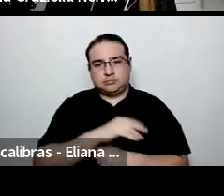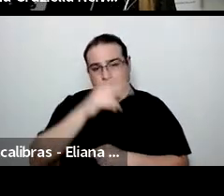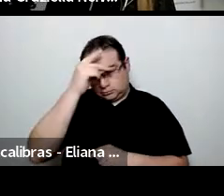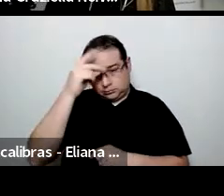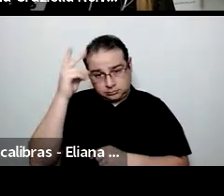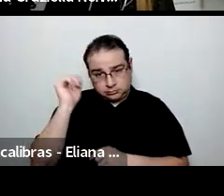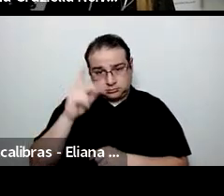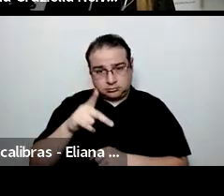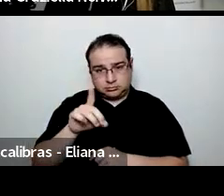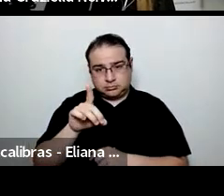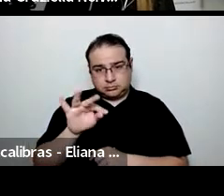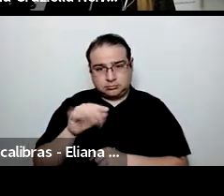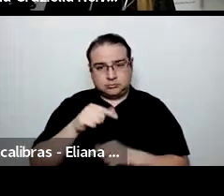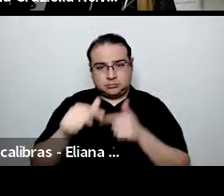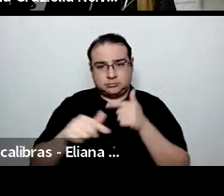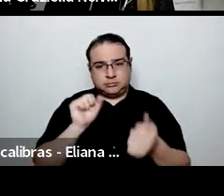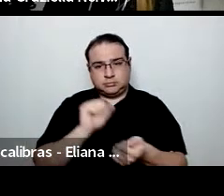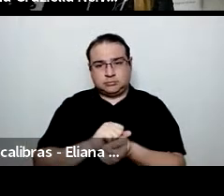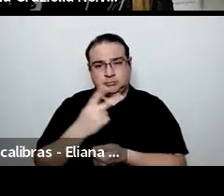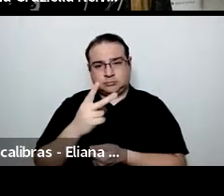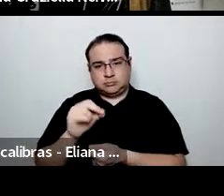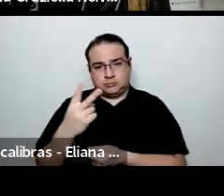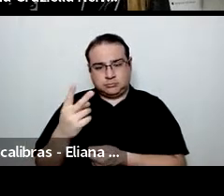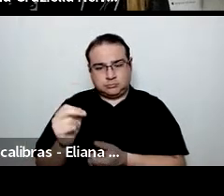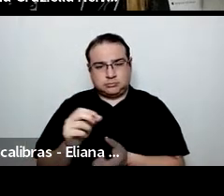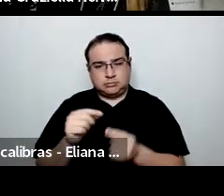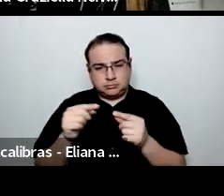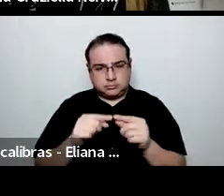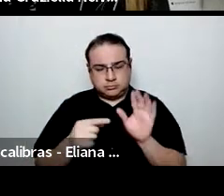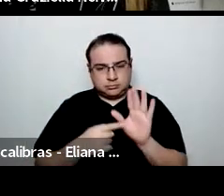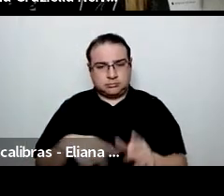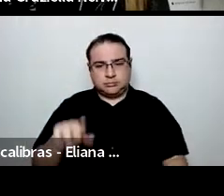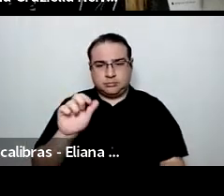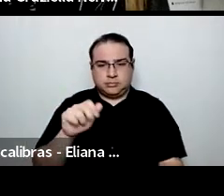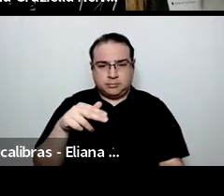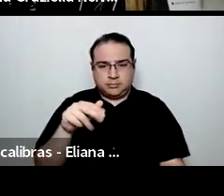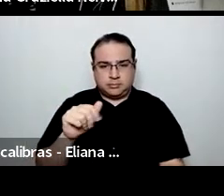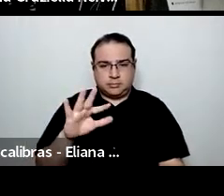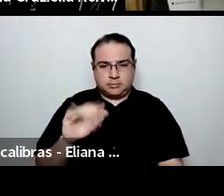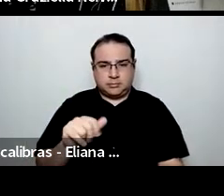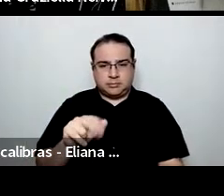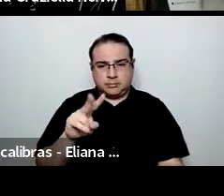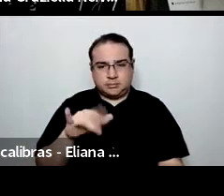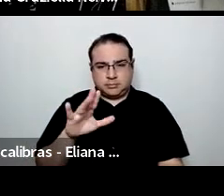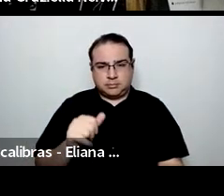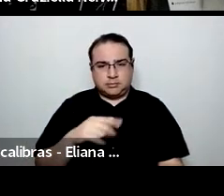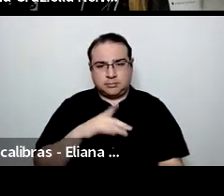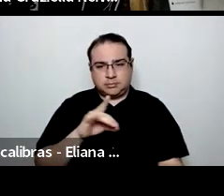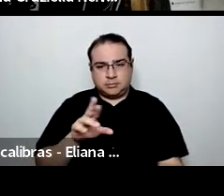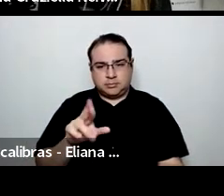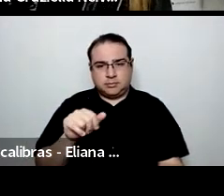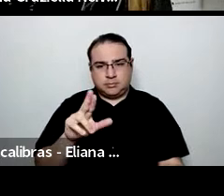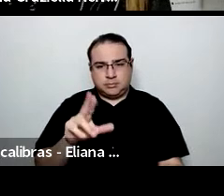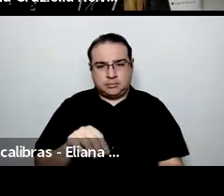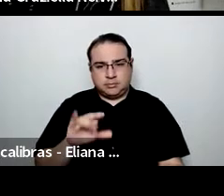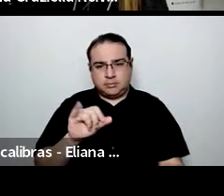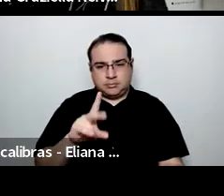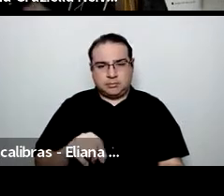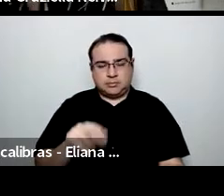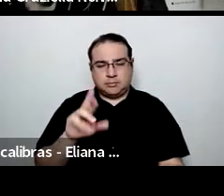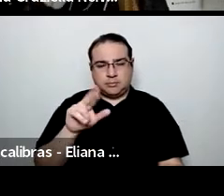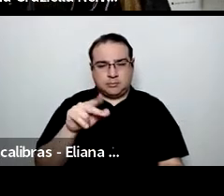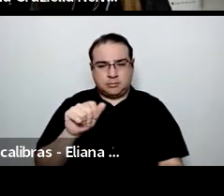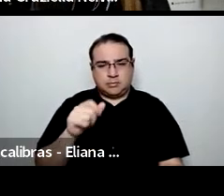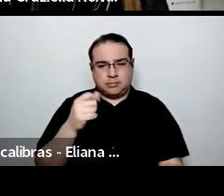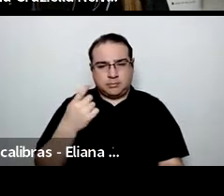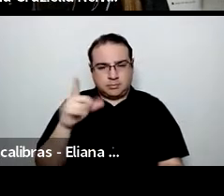partido democrático trabalhista eleições 2020 recorrente Ana Cláudia Costa Viana advogados doutores Breno Silva Gomes Pereira e